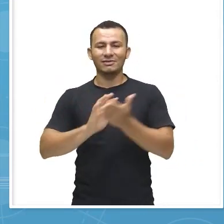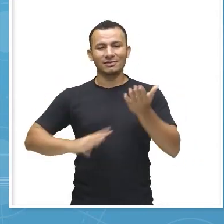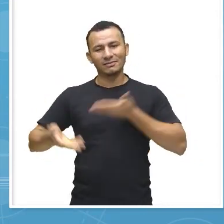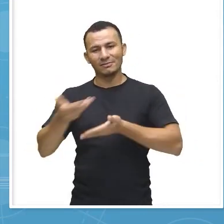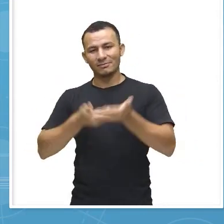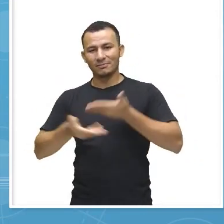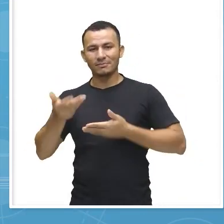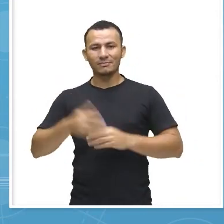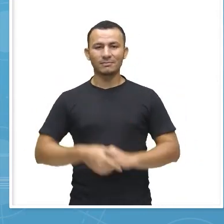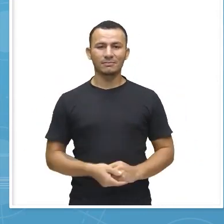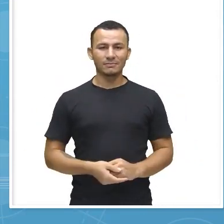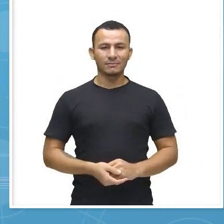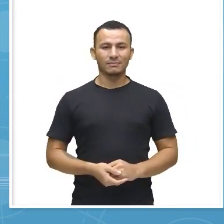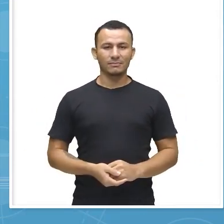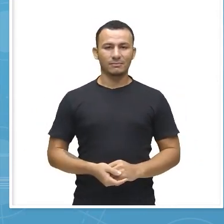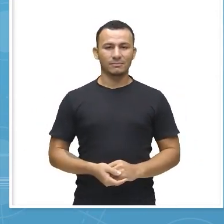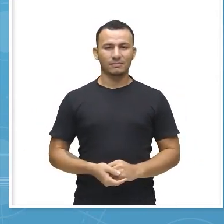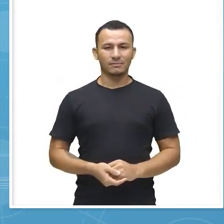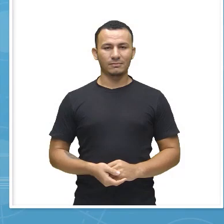atividades interativas.